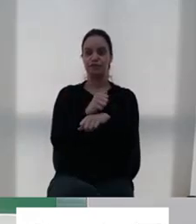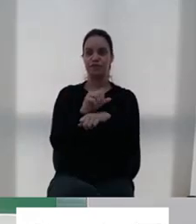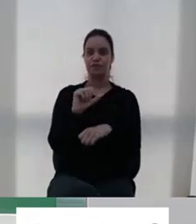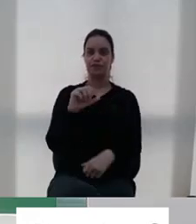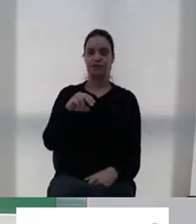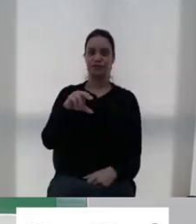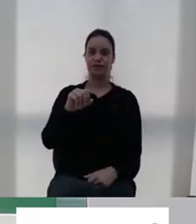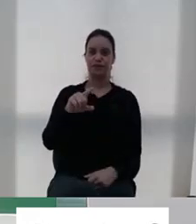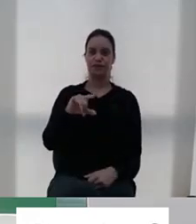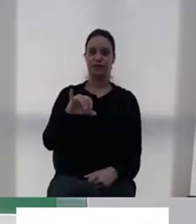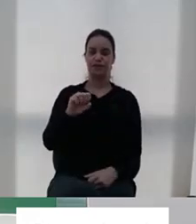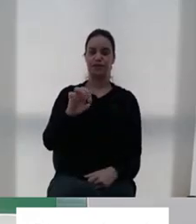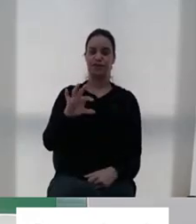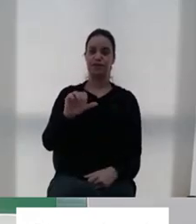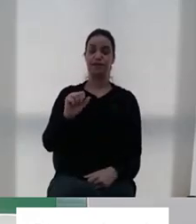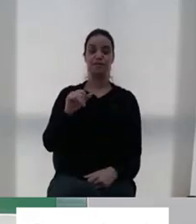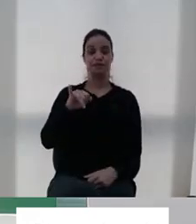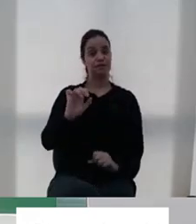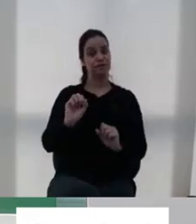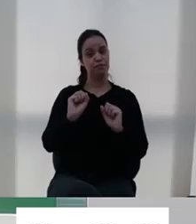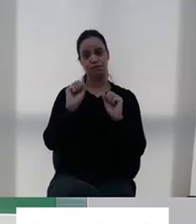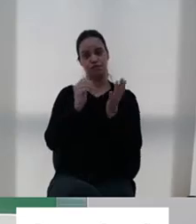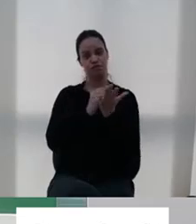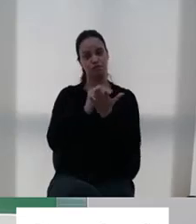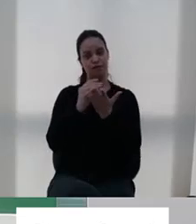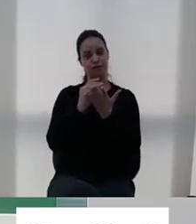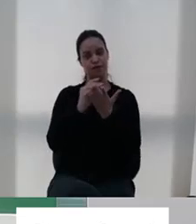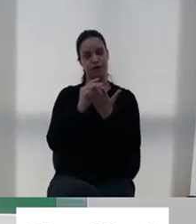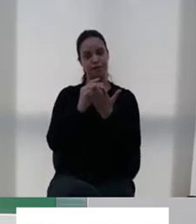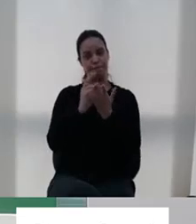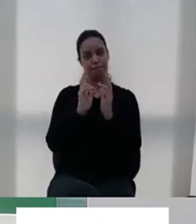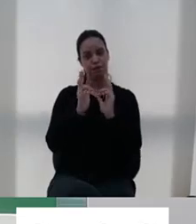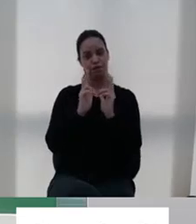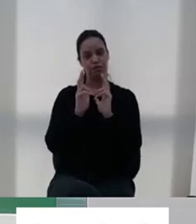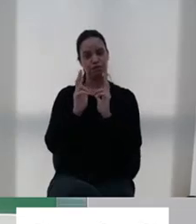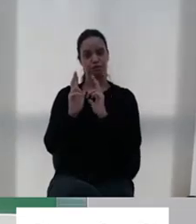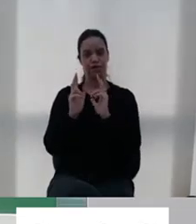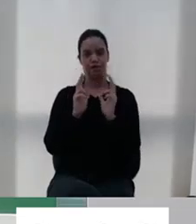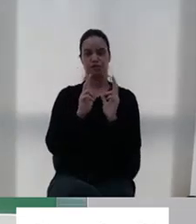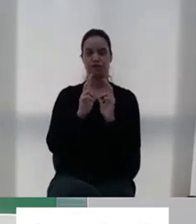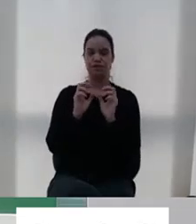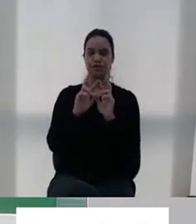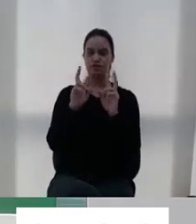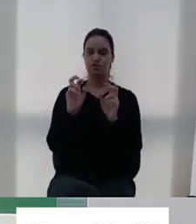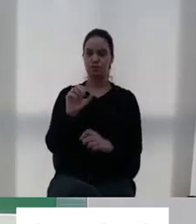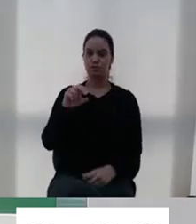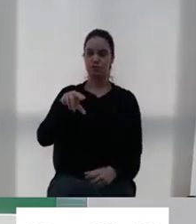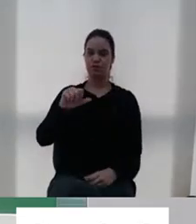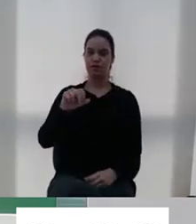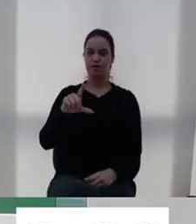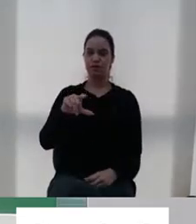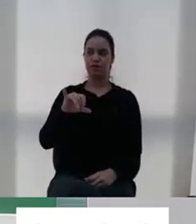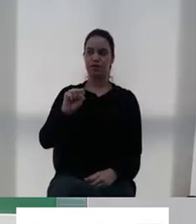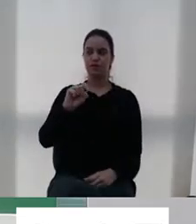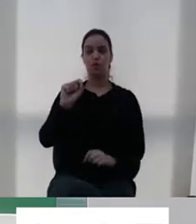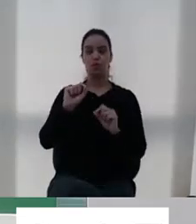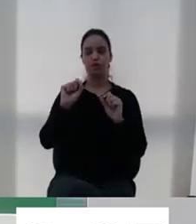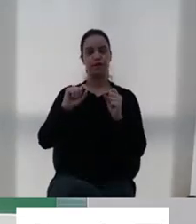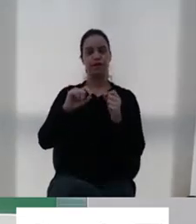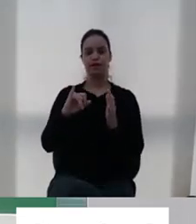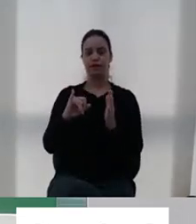E se também pudéssemos iniciar uma discussão sobre os parâmetros dos analistas, do que vai ser prioritário, se vai